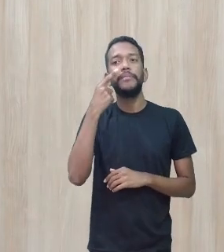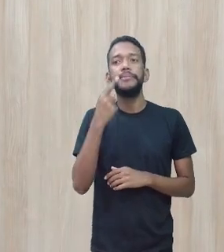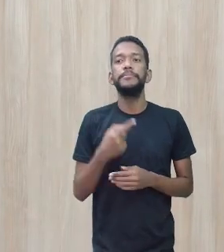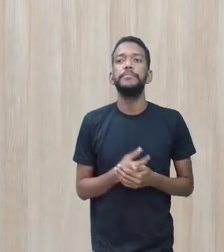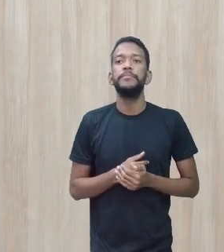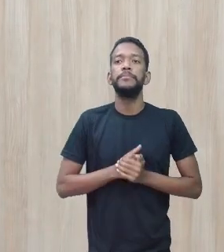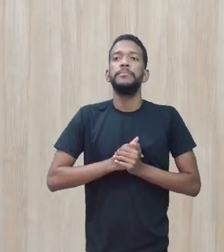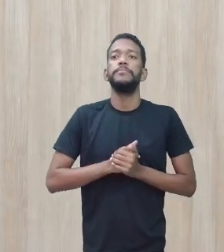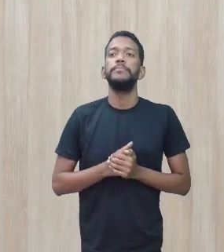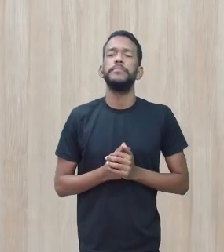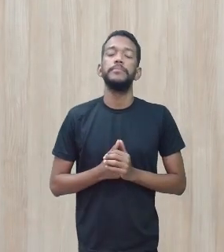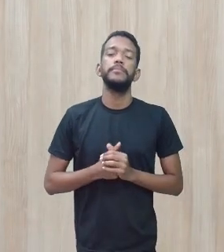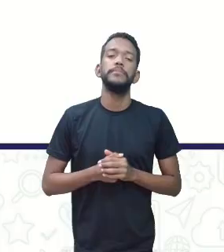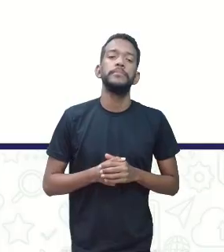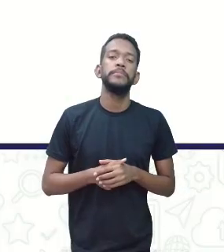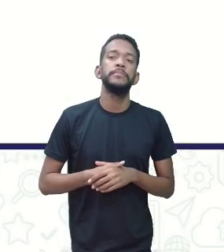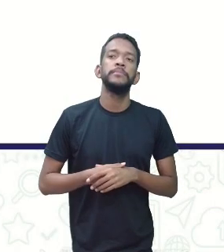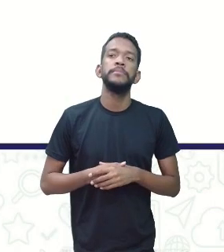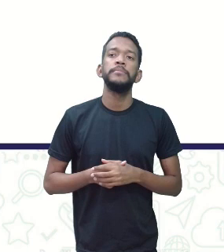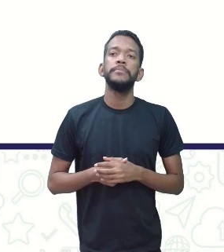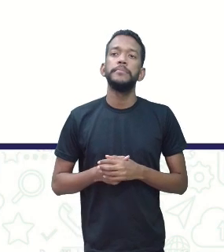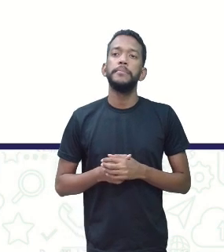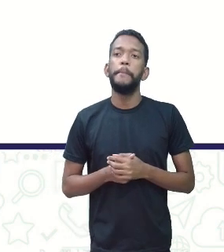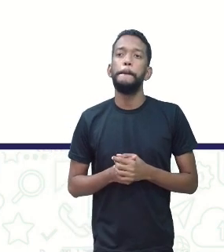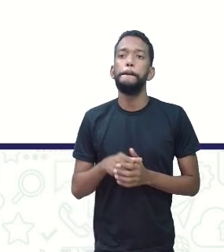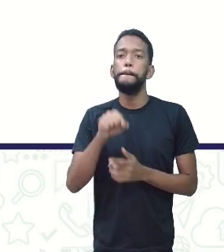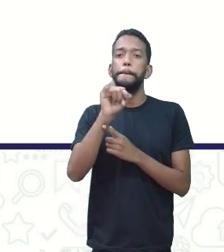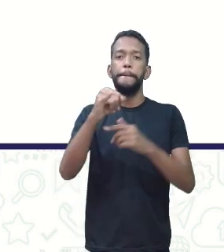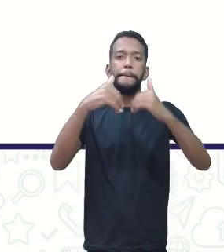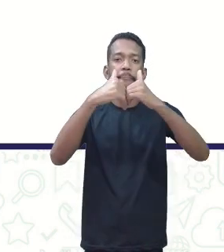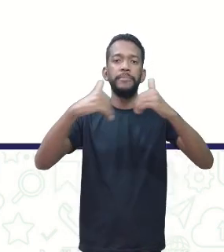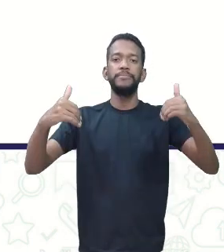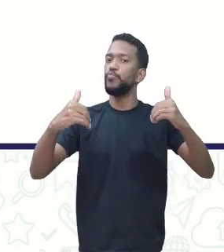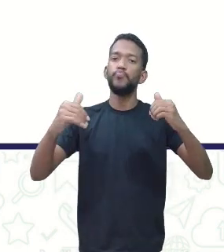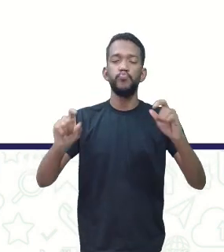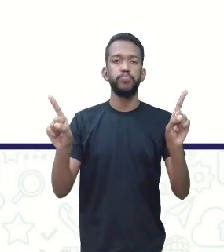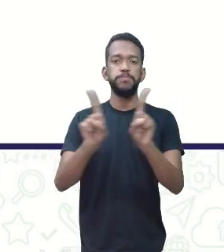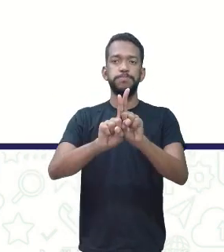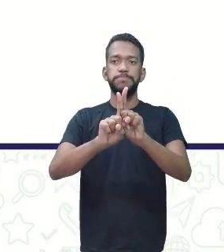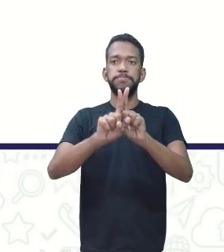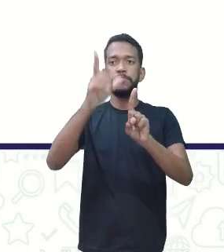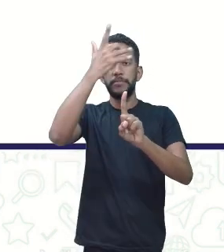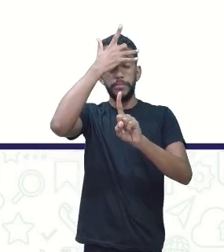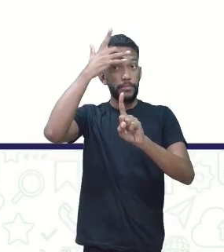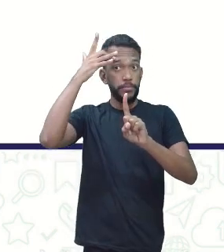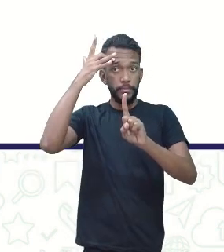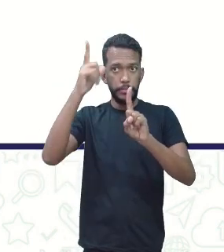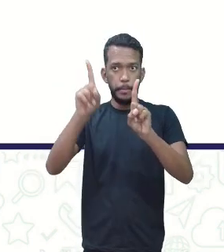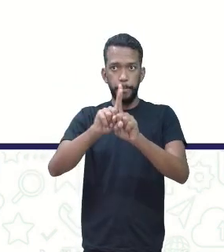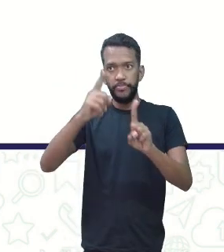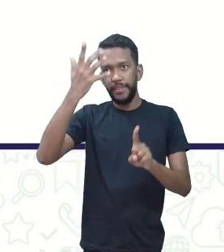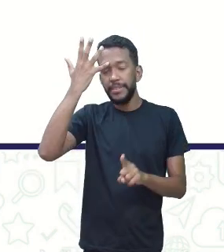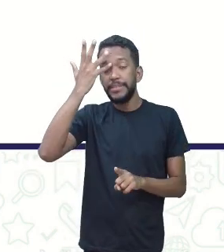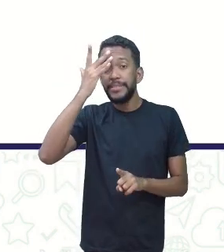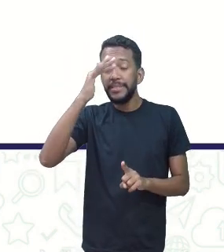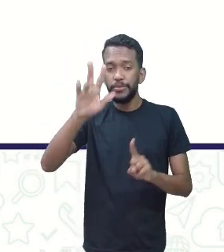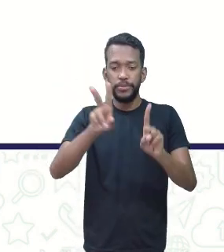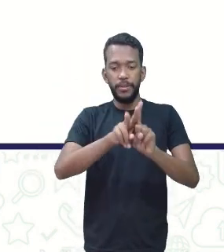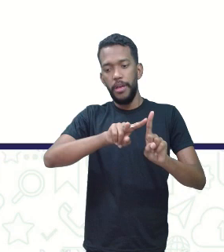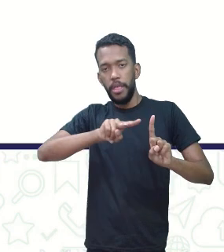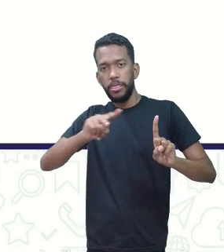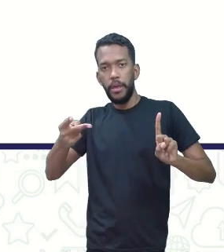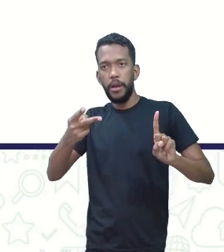Aqui a gente tem dizendo assim, ó, sem distanciamento, uma pessoa em 5 dias infecta 2,5